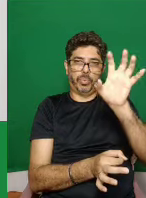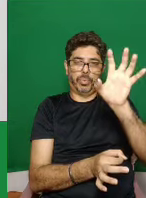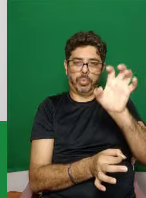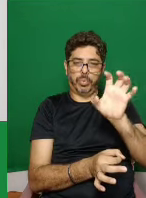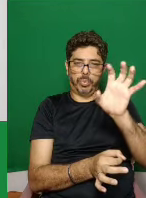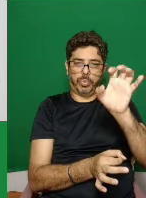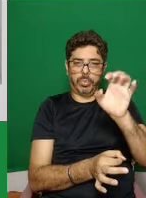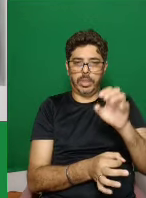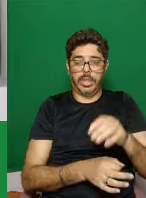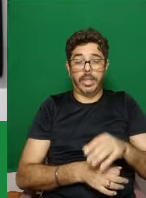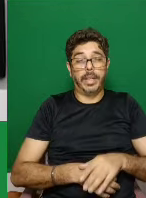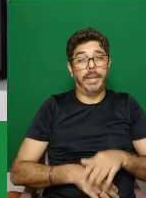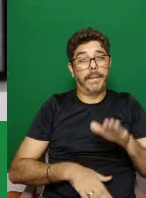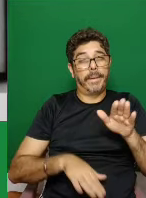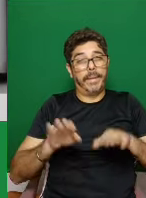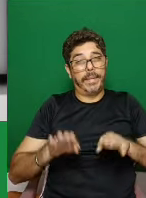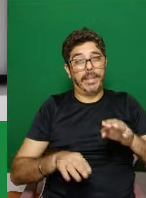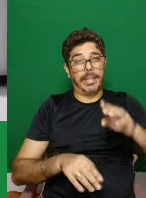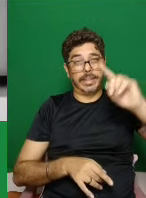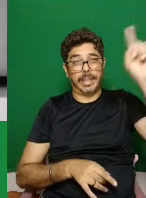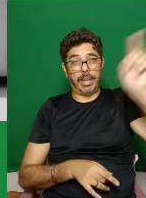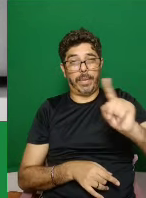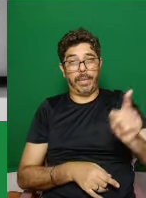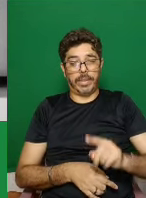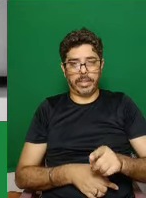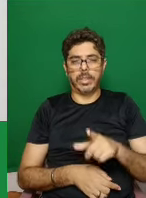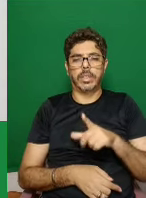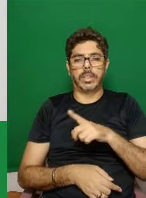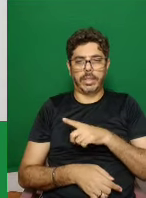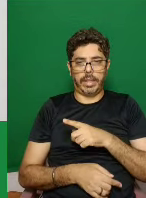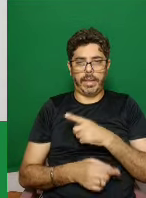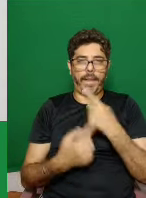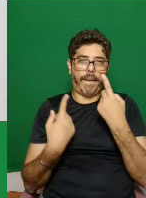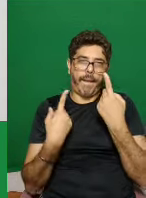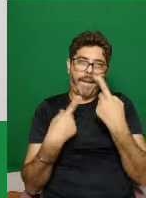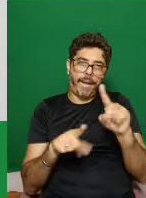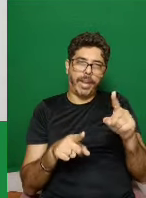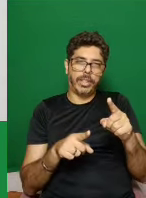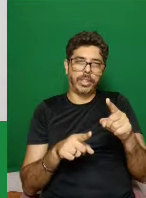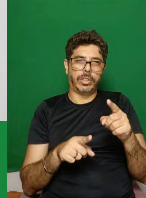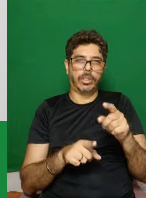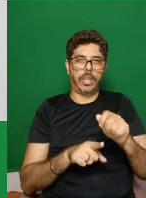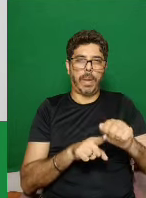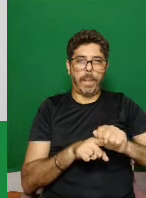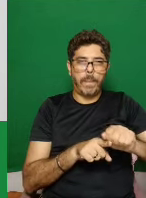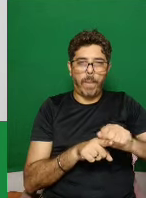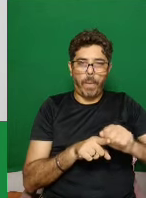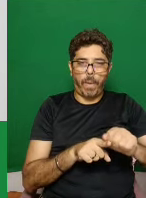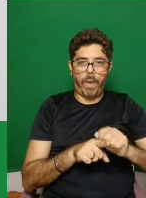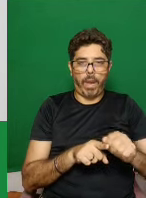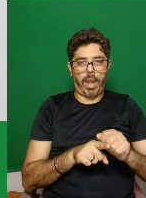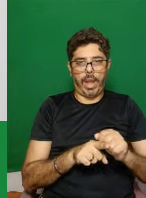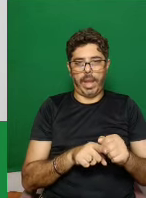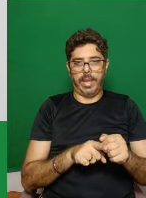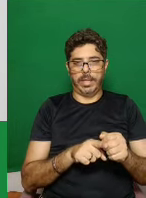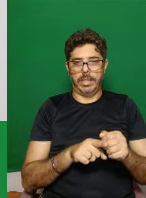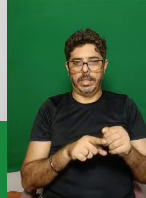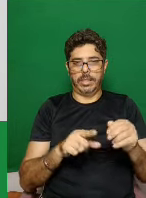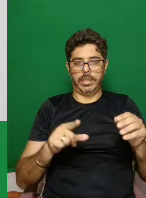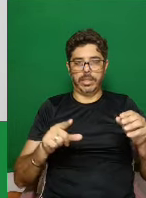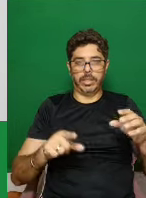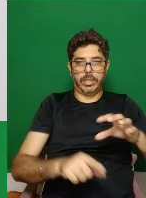nem sempre é desejável, há uma série de dispositivos antiestáticos que visam reduzir, amortecer ou inibir a